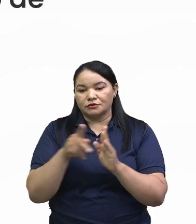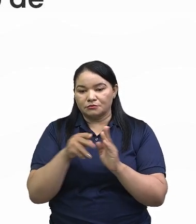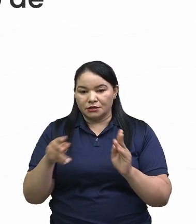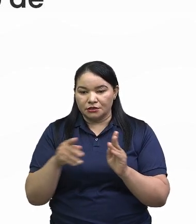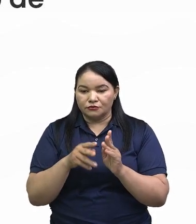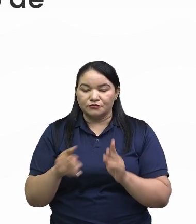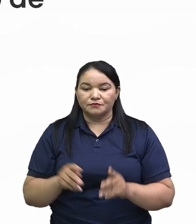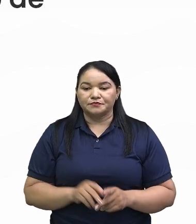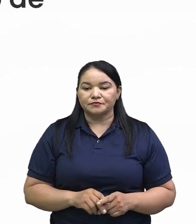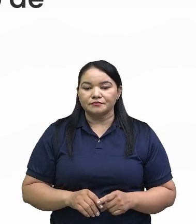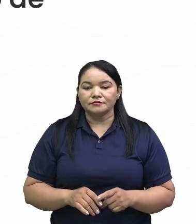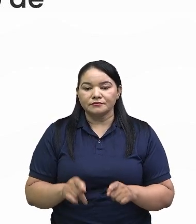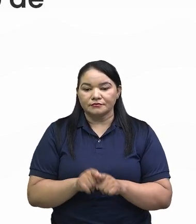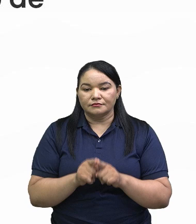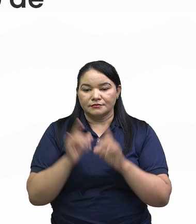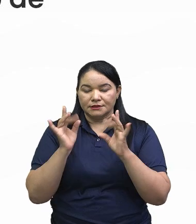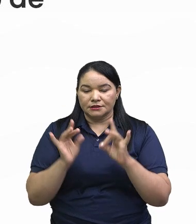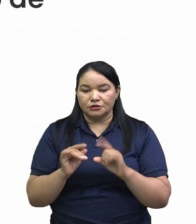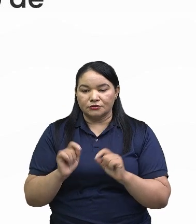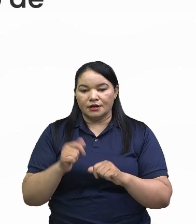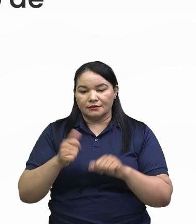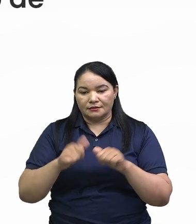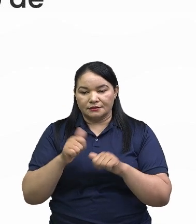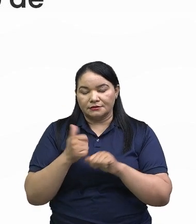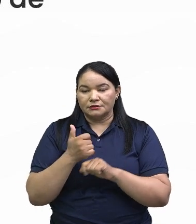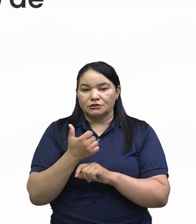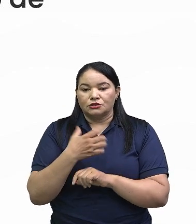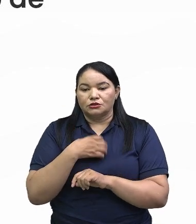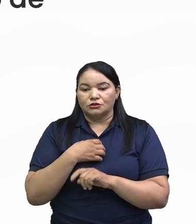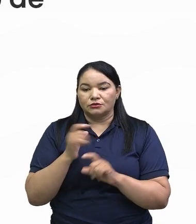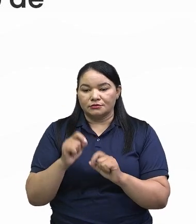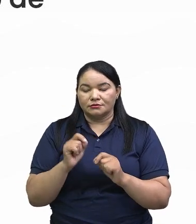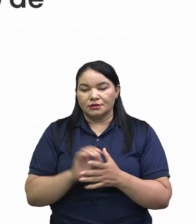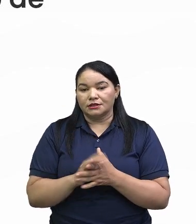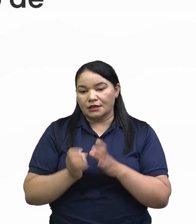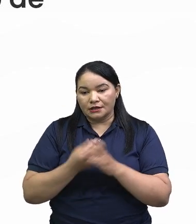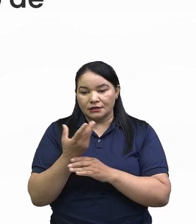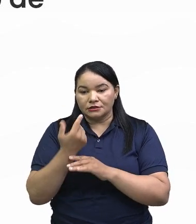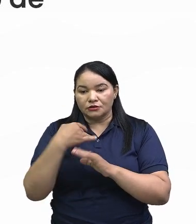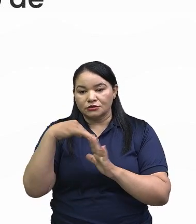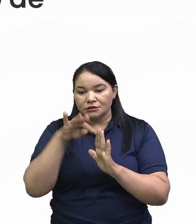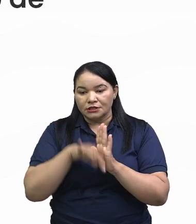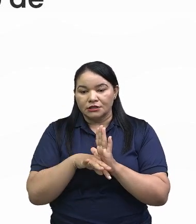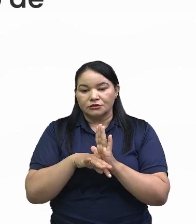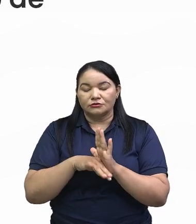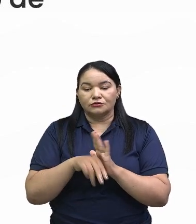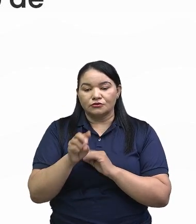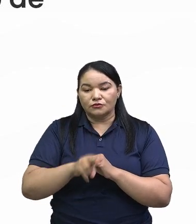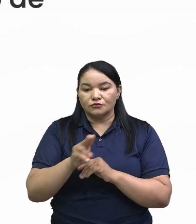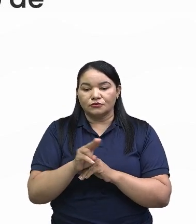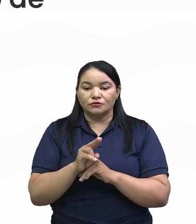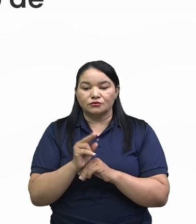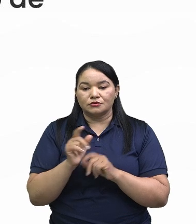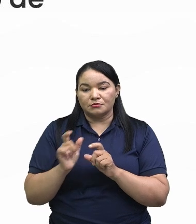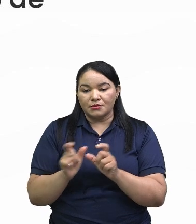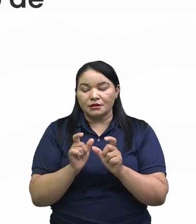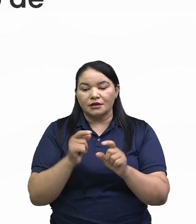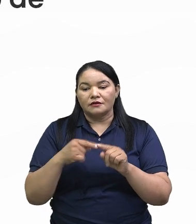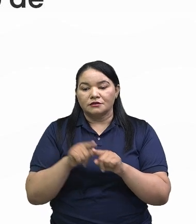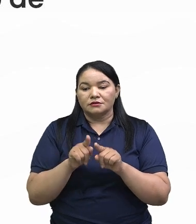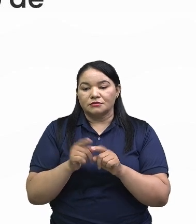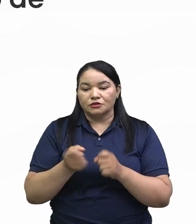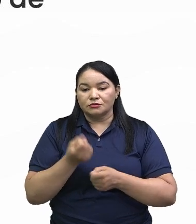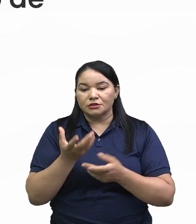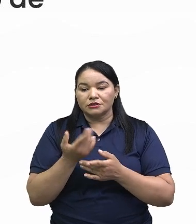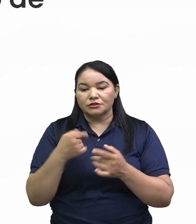períodos. Detalhamento, análise dos sentidos na tessitura do texto e uso de palavras ou expressões